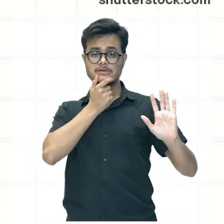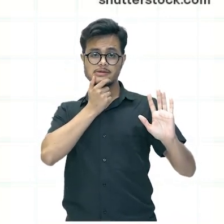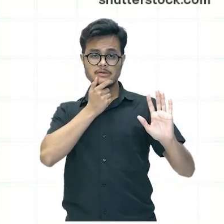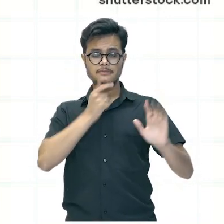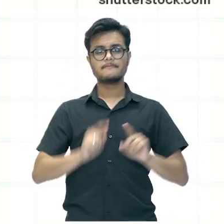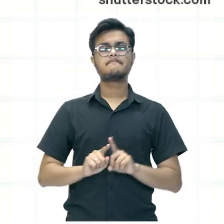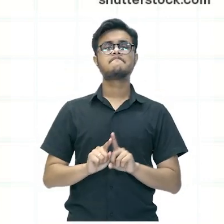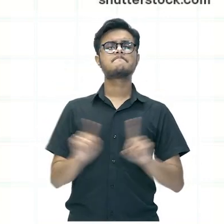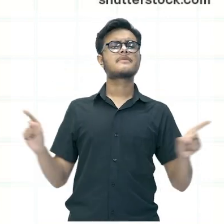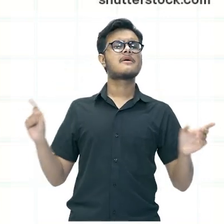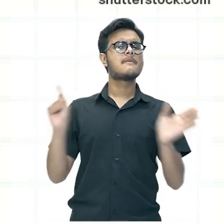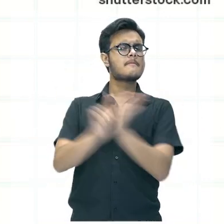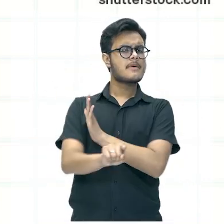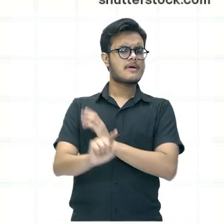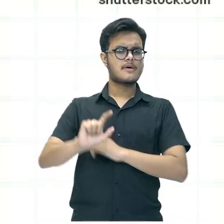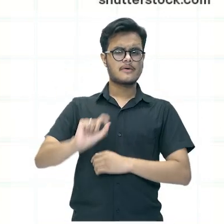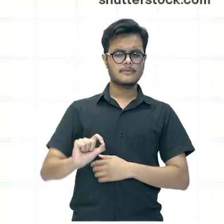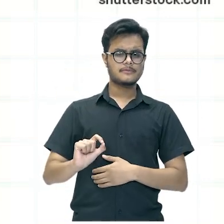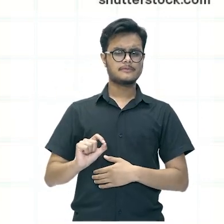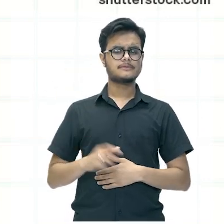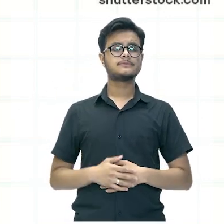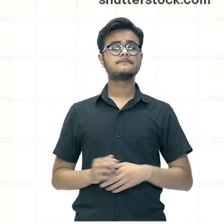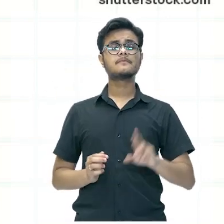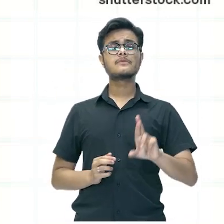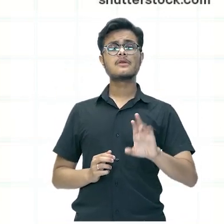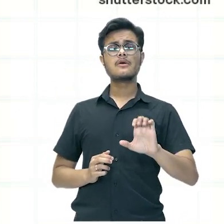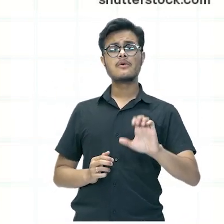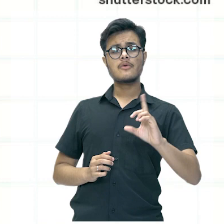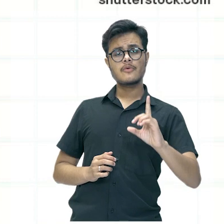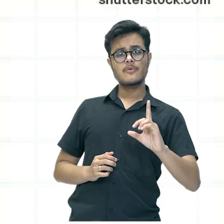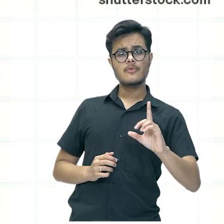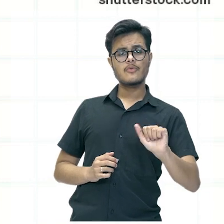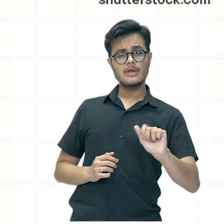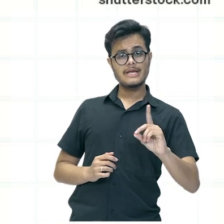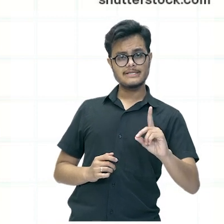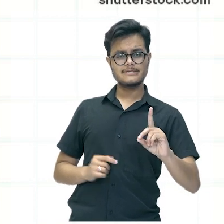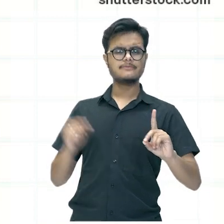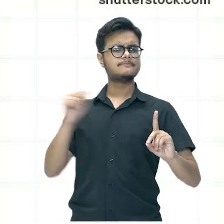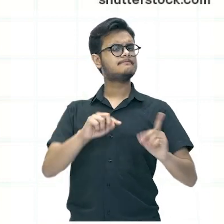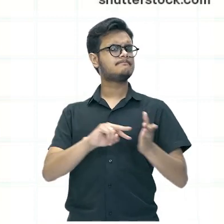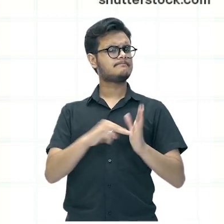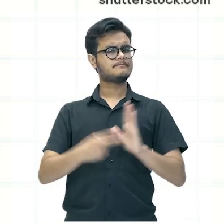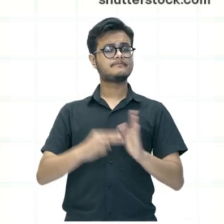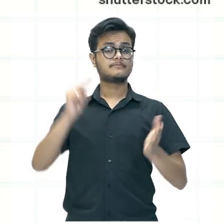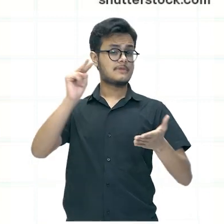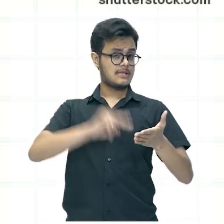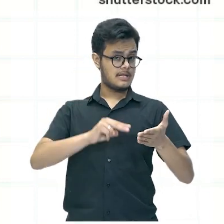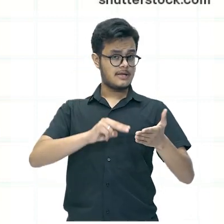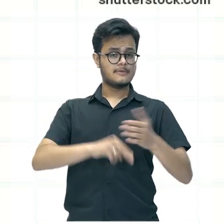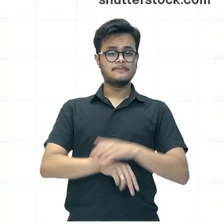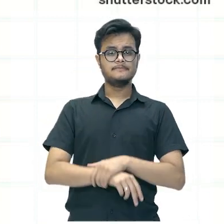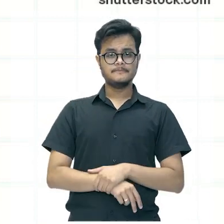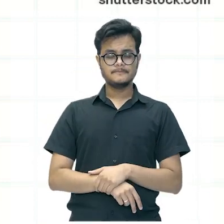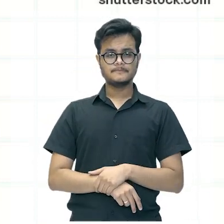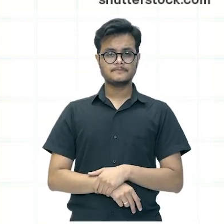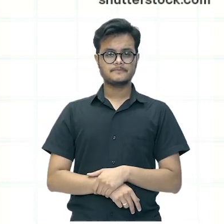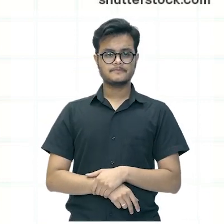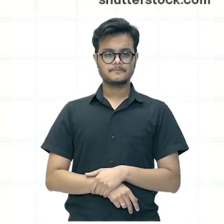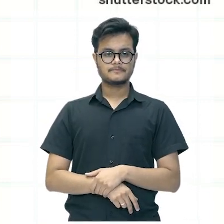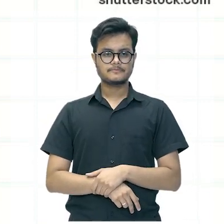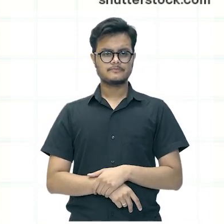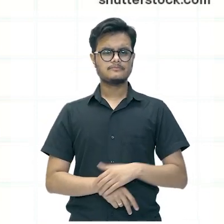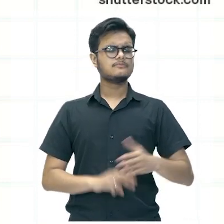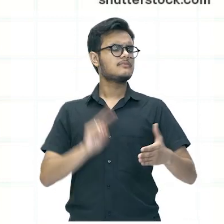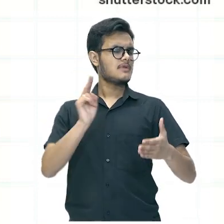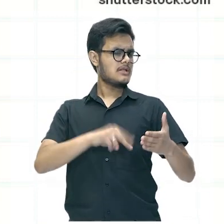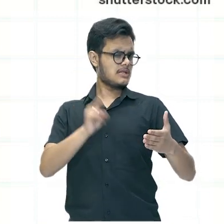primeiro comando que ele vai dar é o comando read, que é o verbo ler. Então, o que ele está pedindo? Leia. Leia o